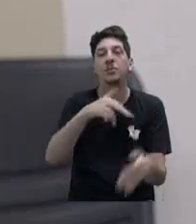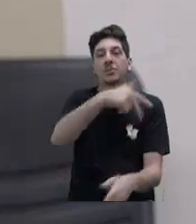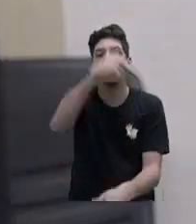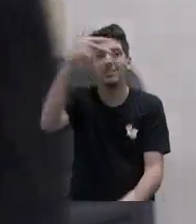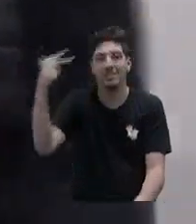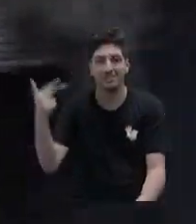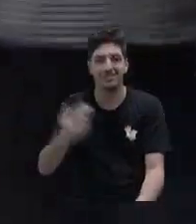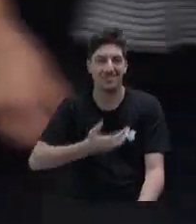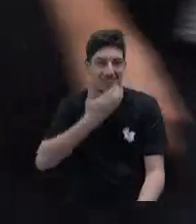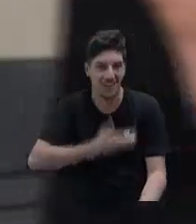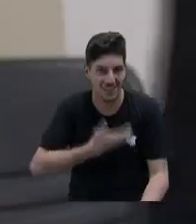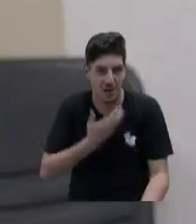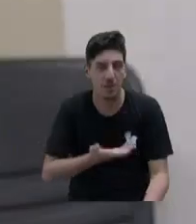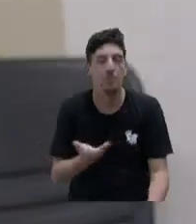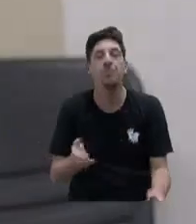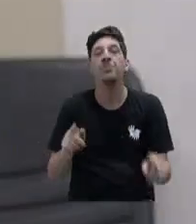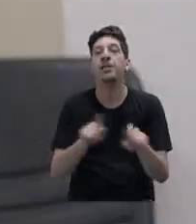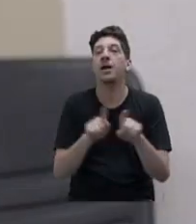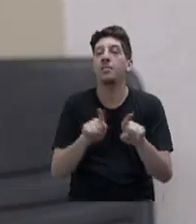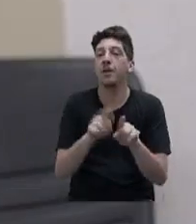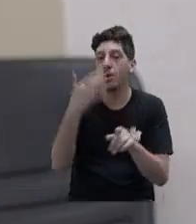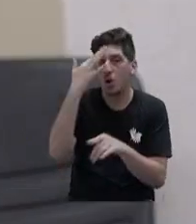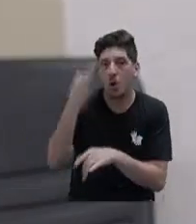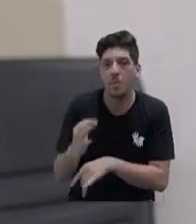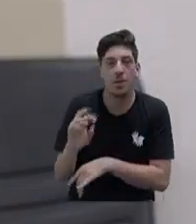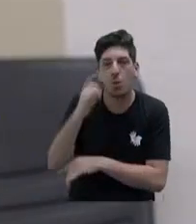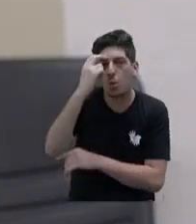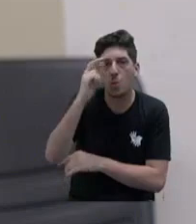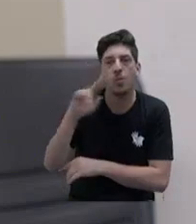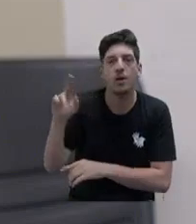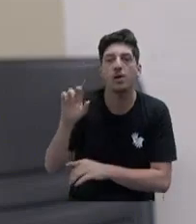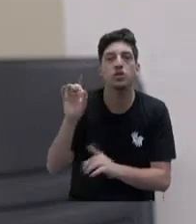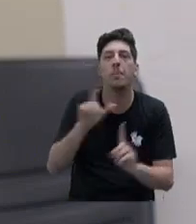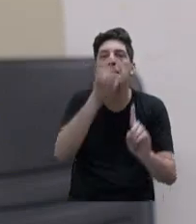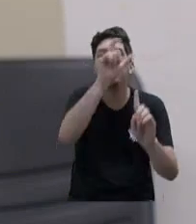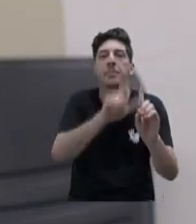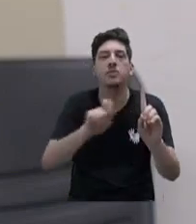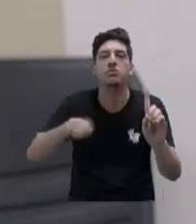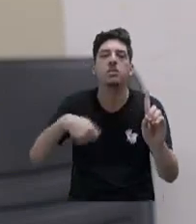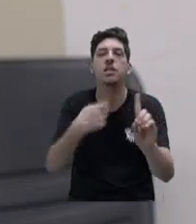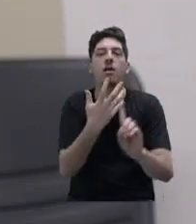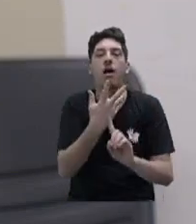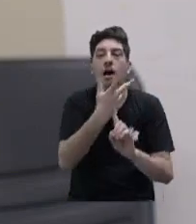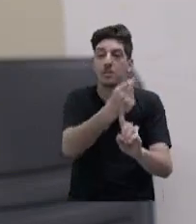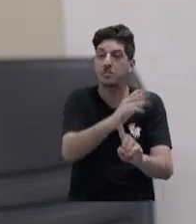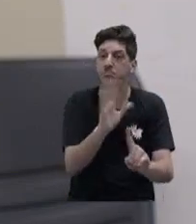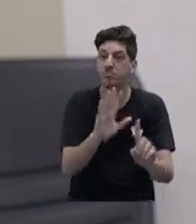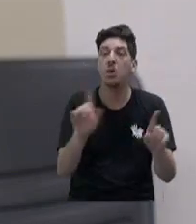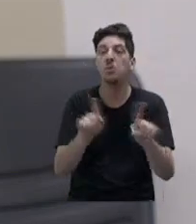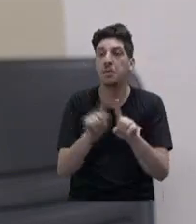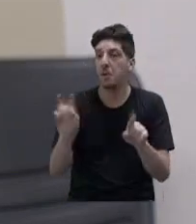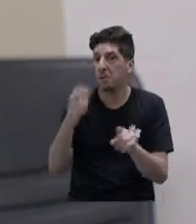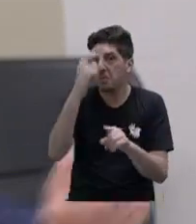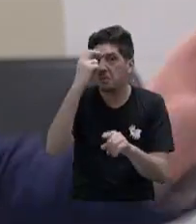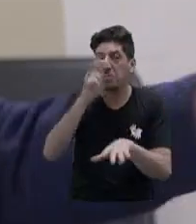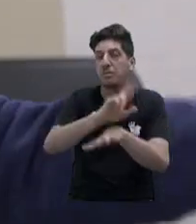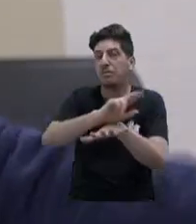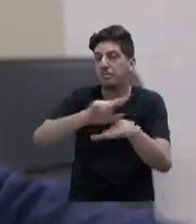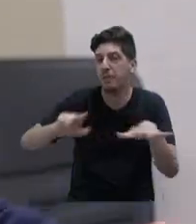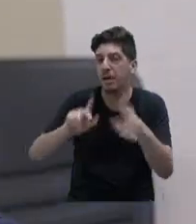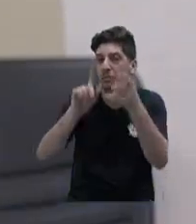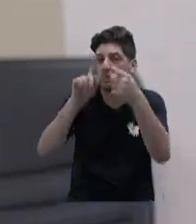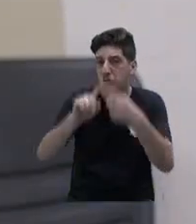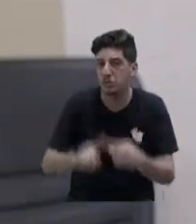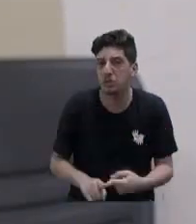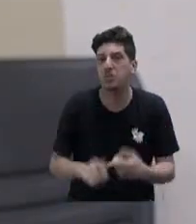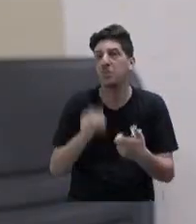cultura não na forma apenas do artista, mas a cultura na sua forma ampla de quem faz